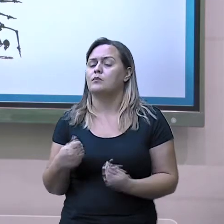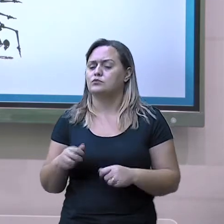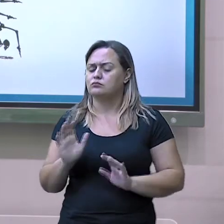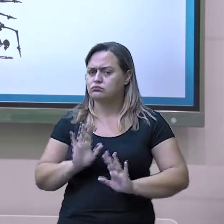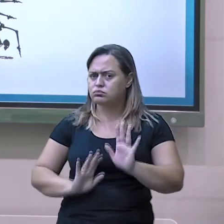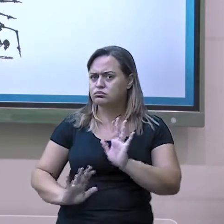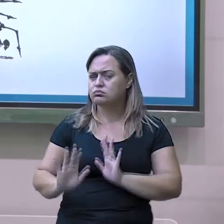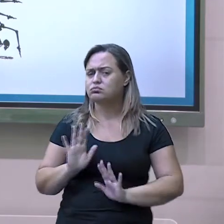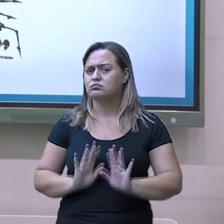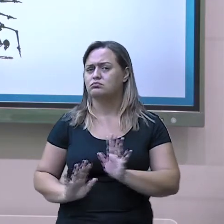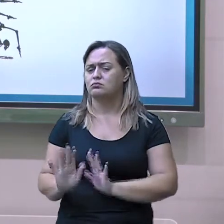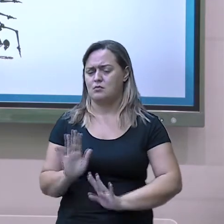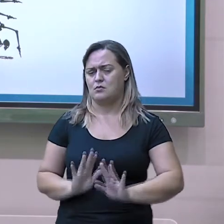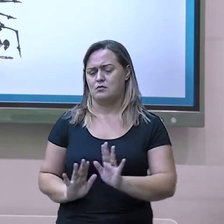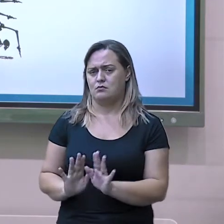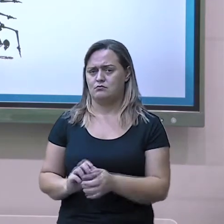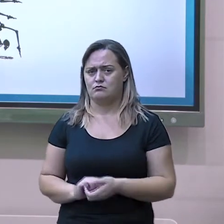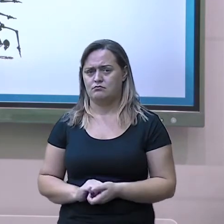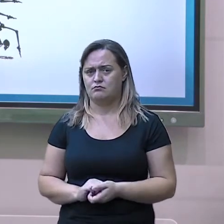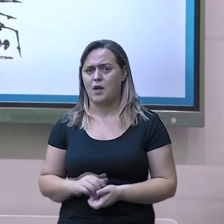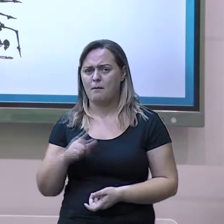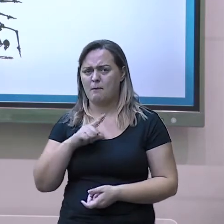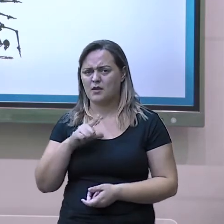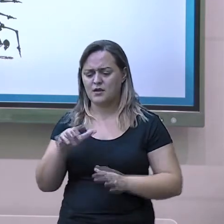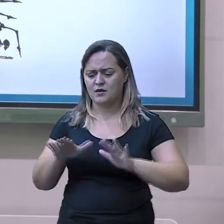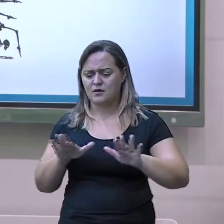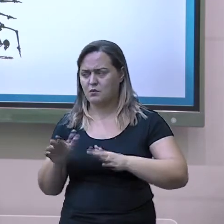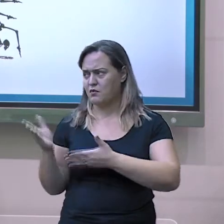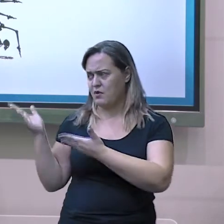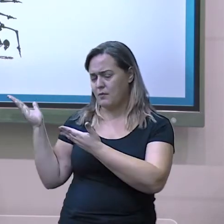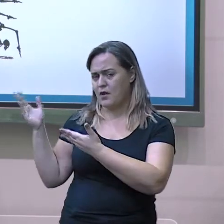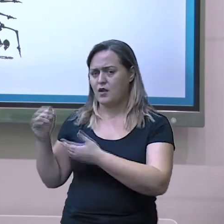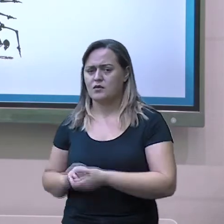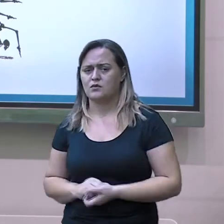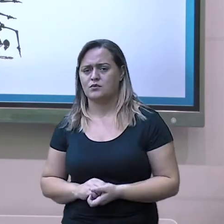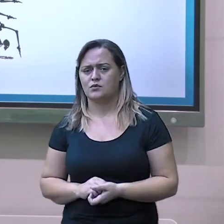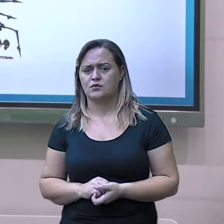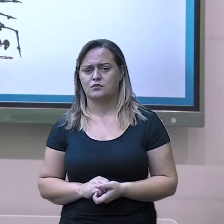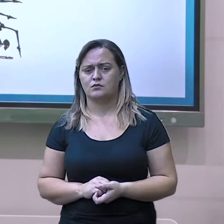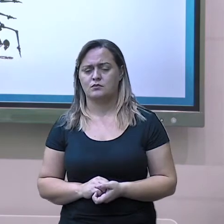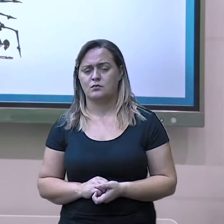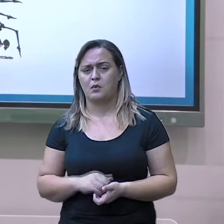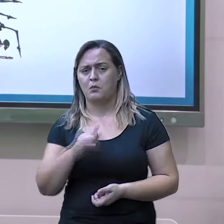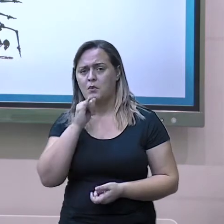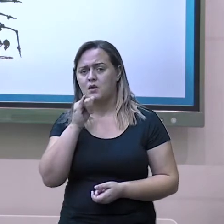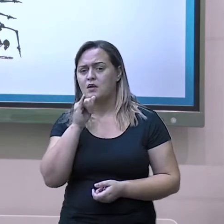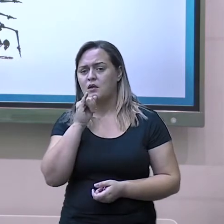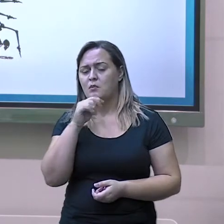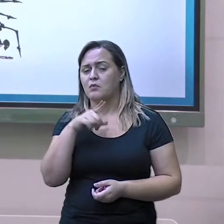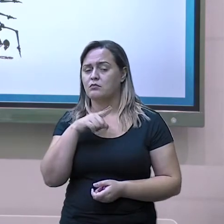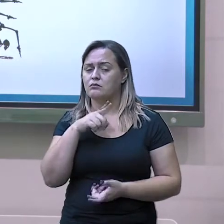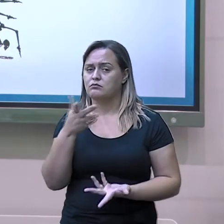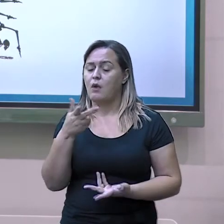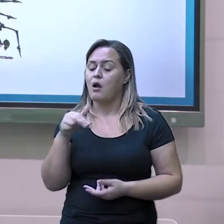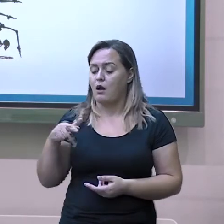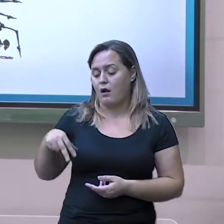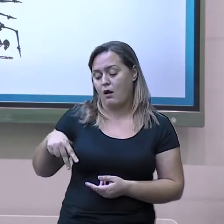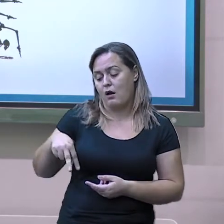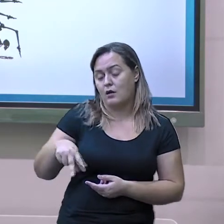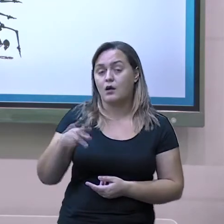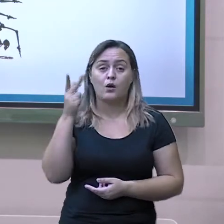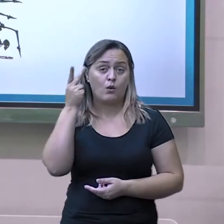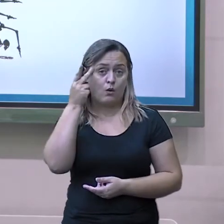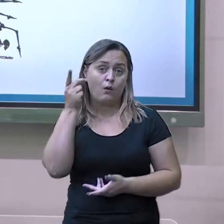todos esses movimentos, alguns aqui são bem tranquilos, né? Muitas pessoas, a maioria delas consegue andar,